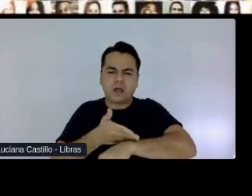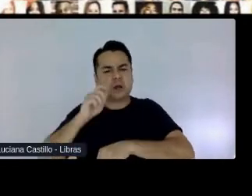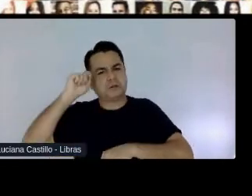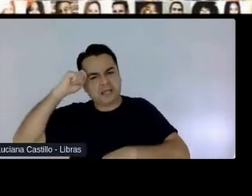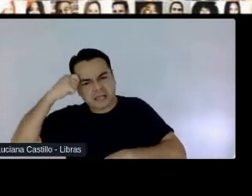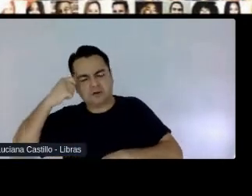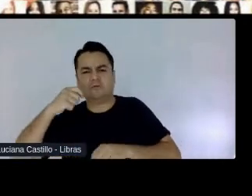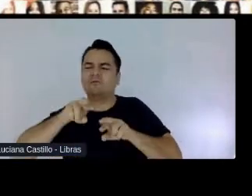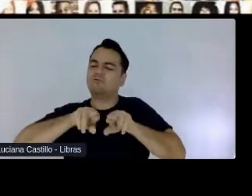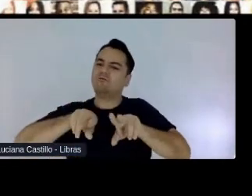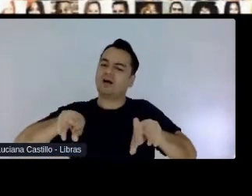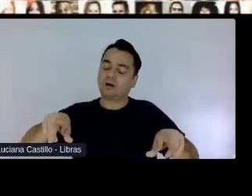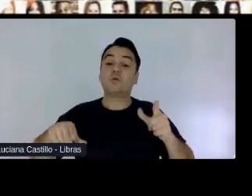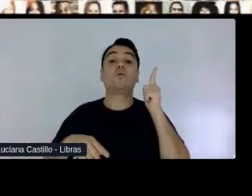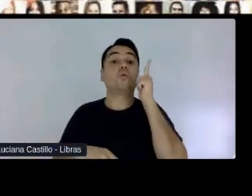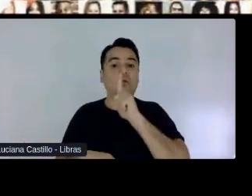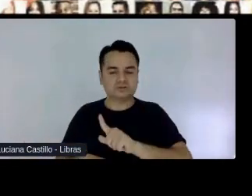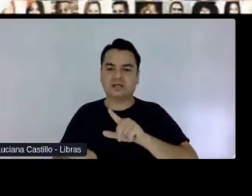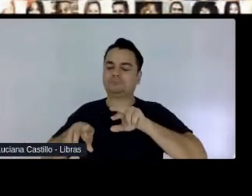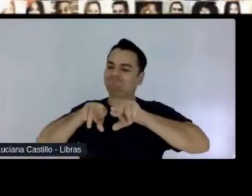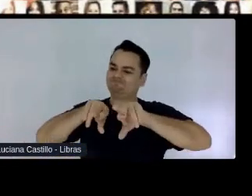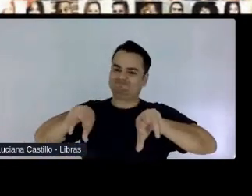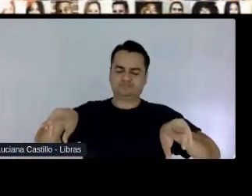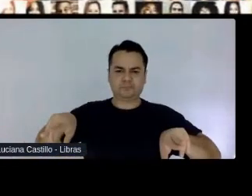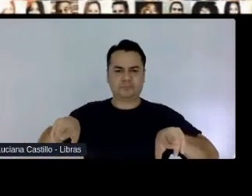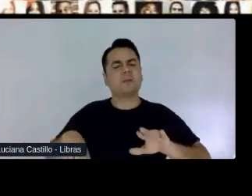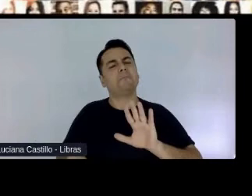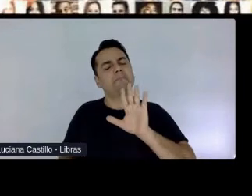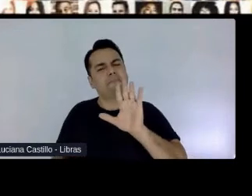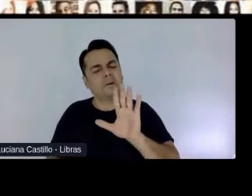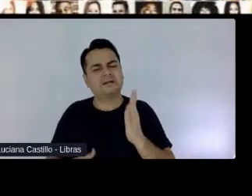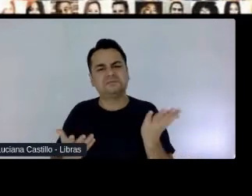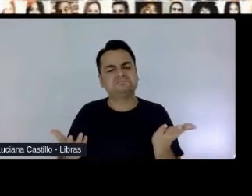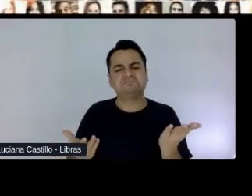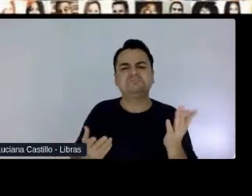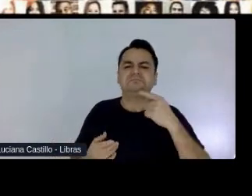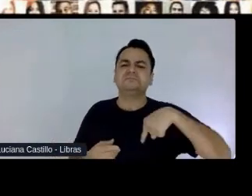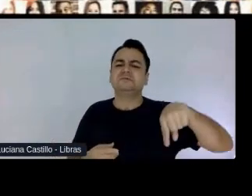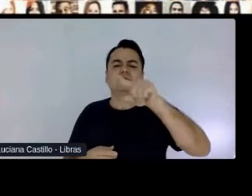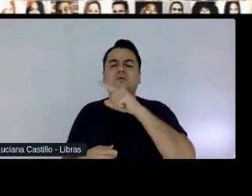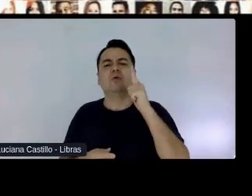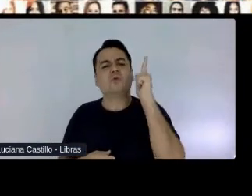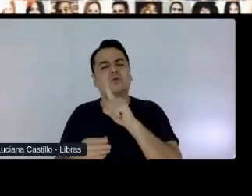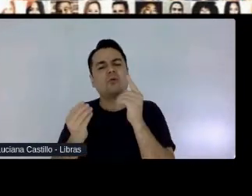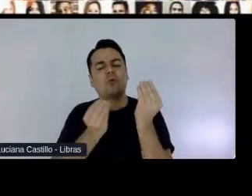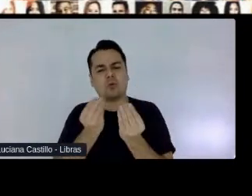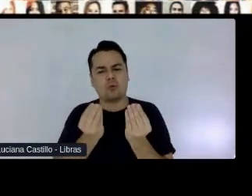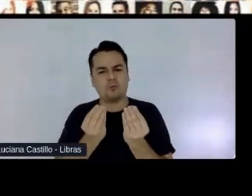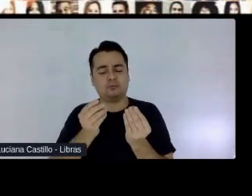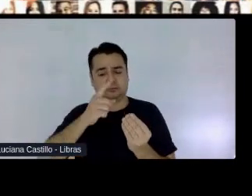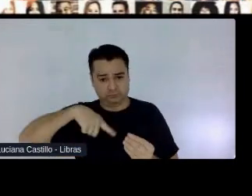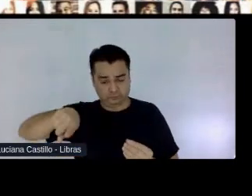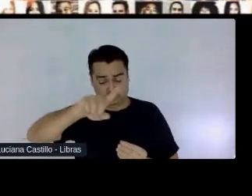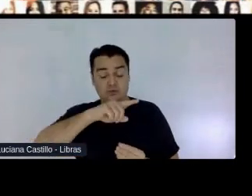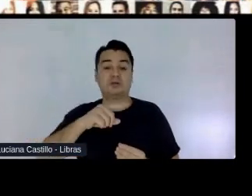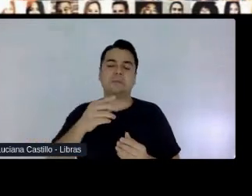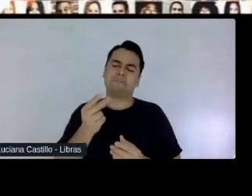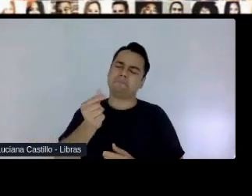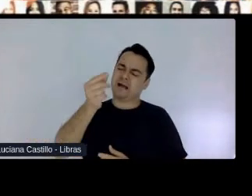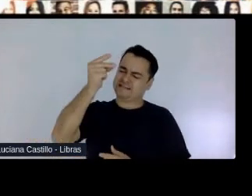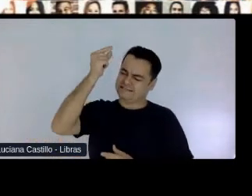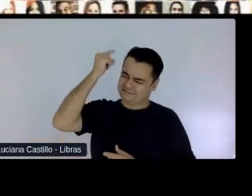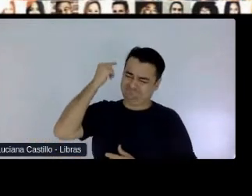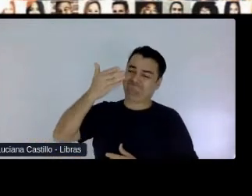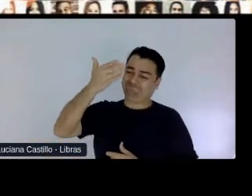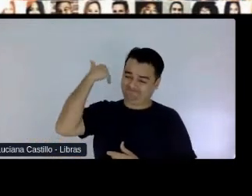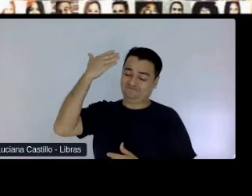gente consegue ter essa visão bem analítica, né? Mas qual foi a nossa motivação? Como é que a gente chegou em tudo isso, né? Nossa motivação, ela vem de muito tempo